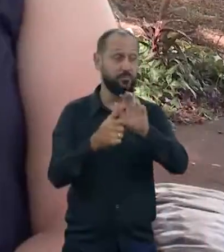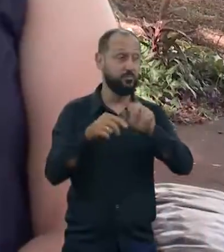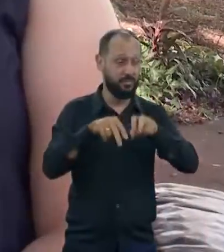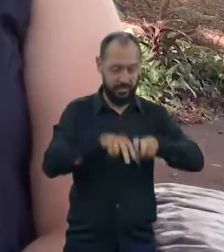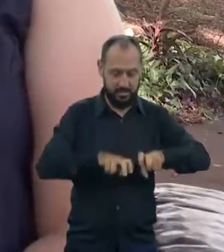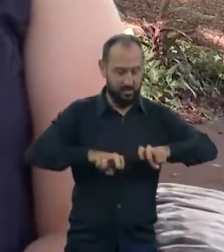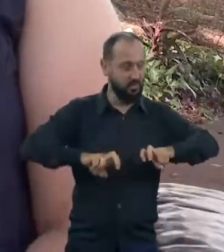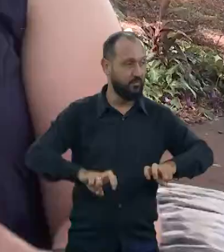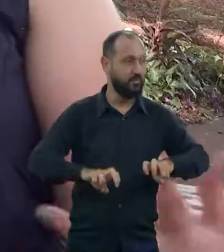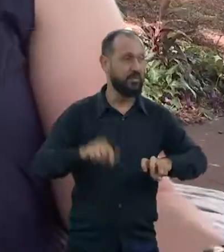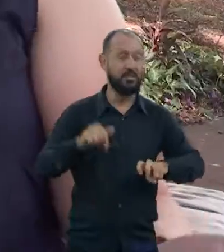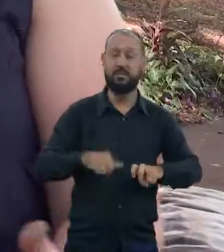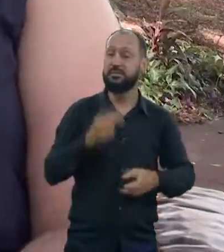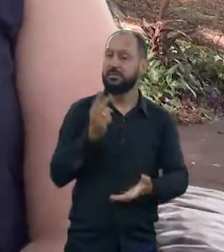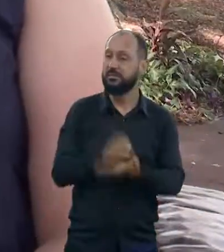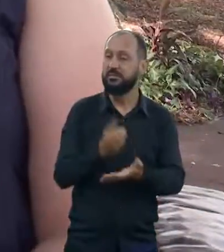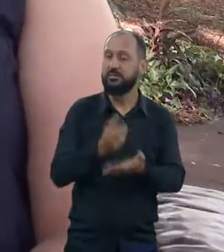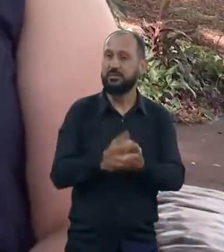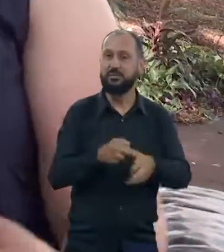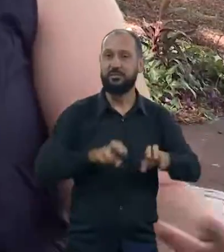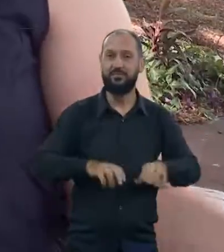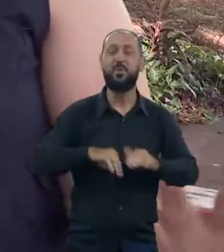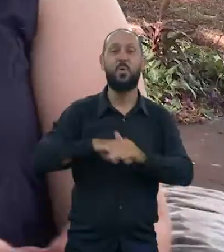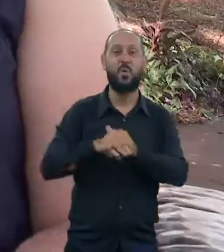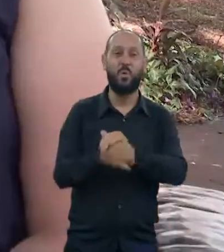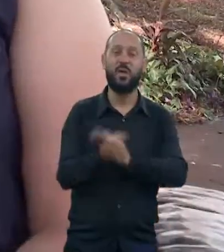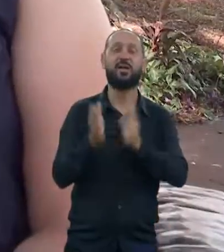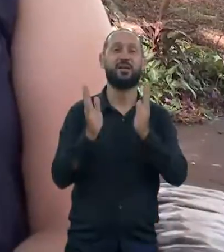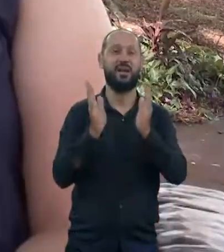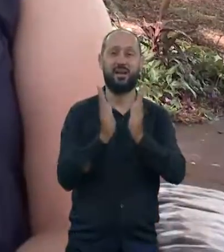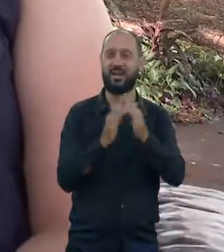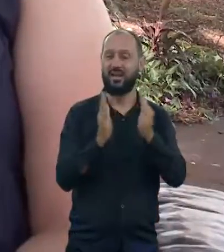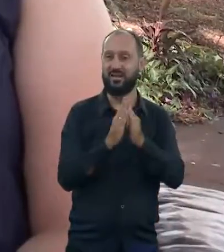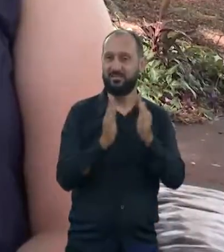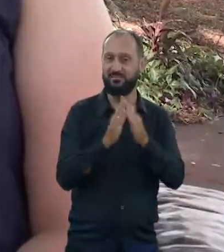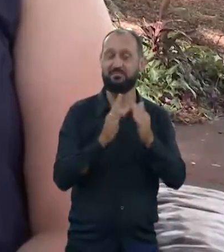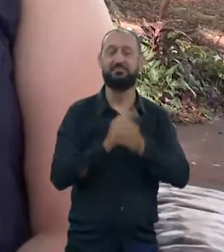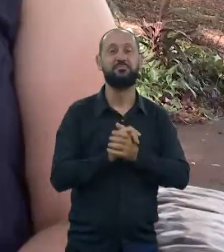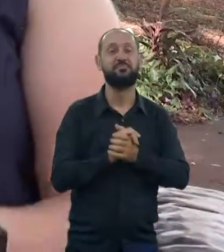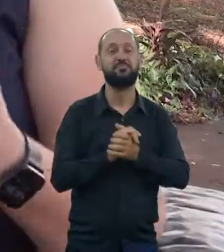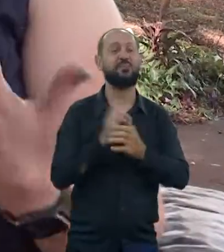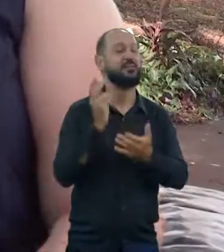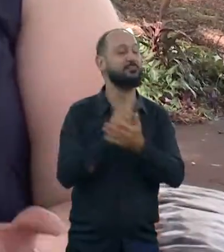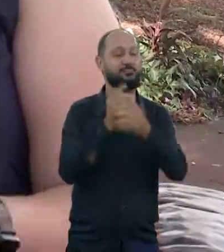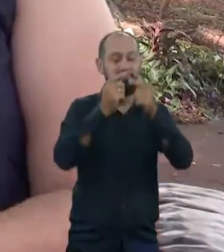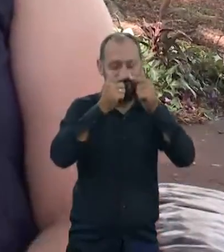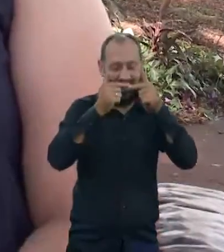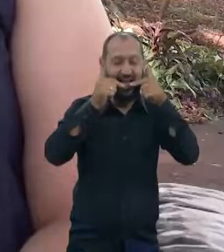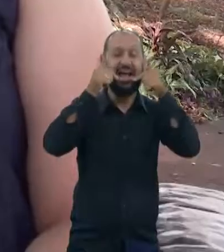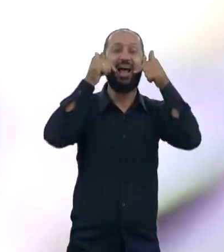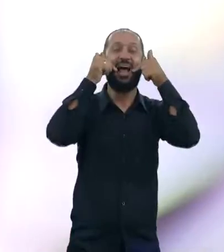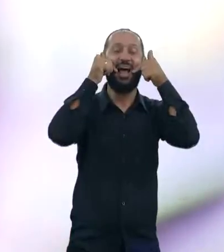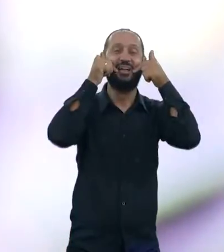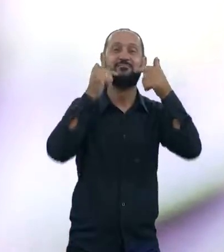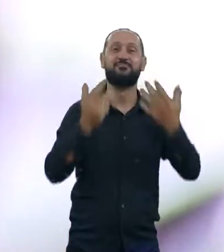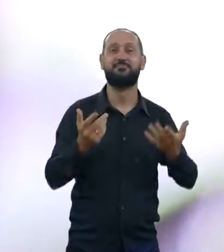representando esse sofá que ele sempre, o sofá tradicional da sua residência, e ele com esse